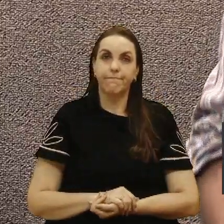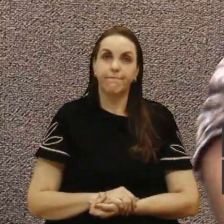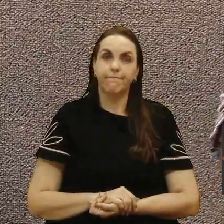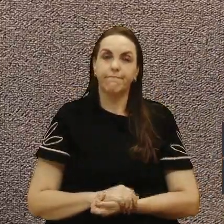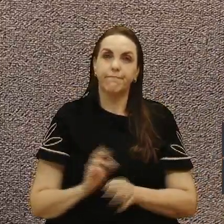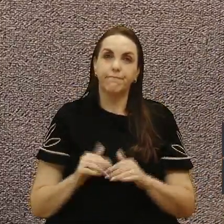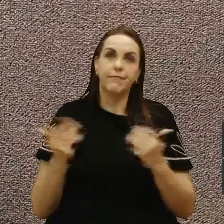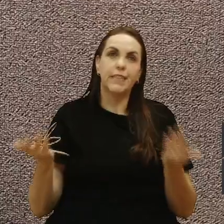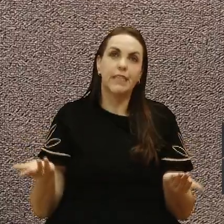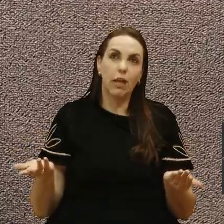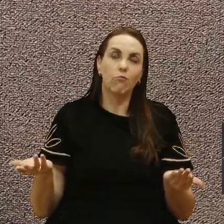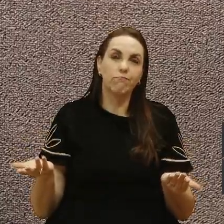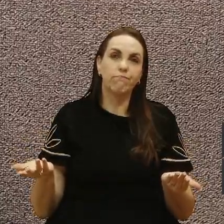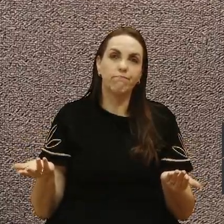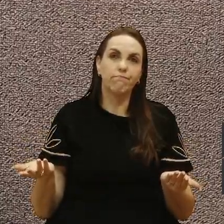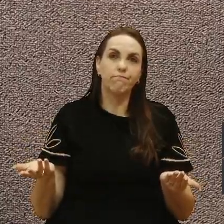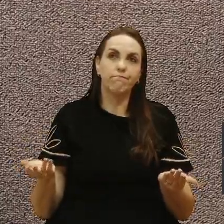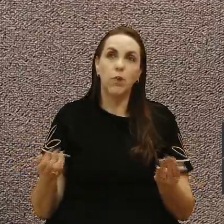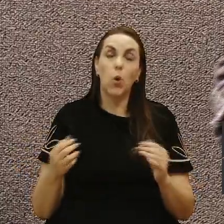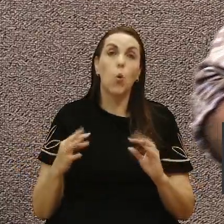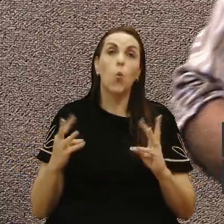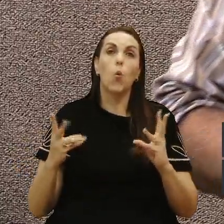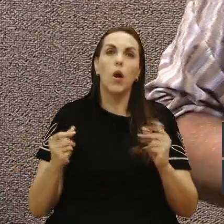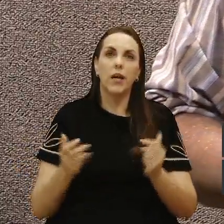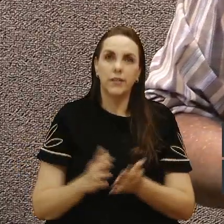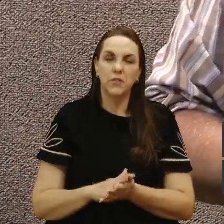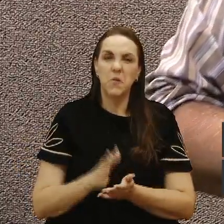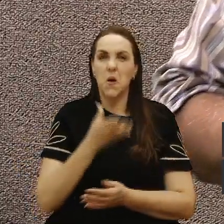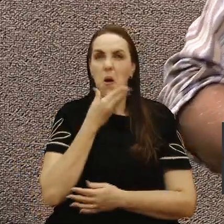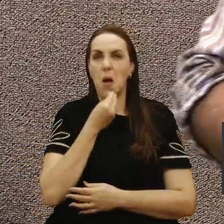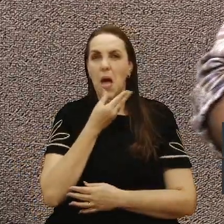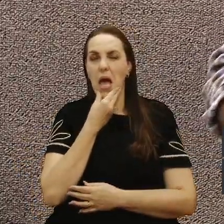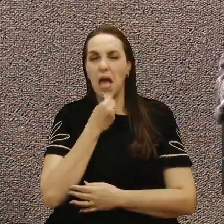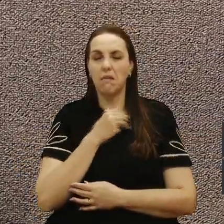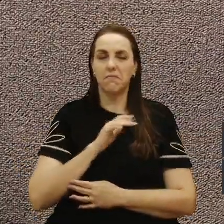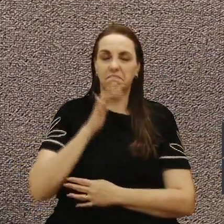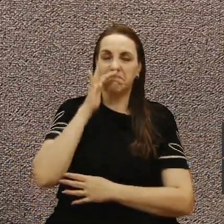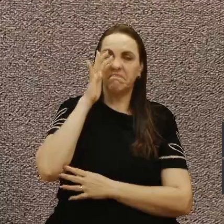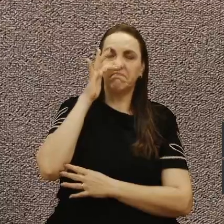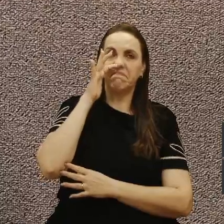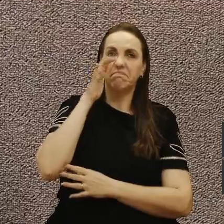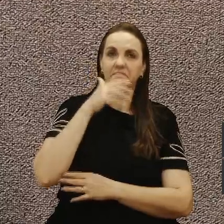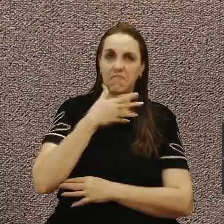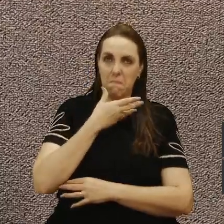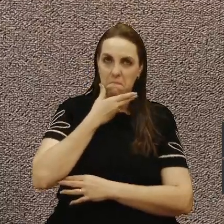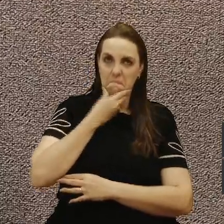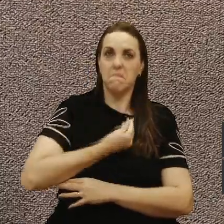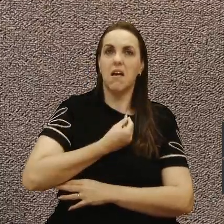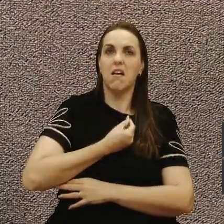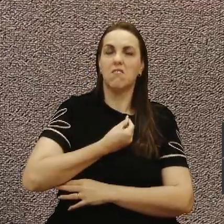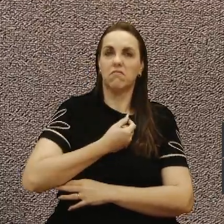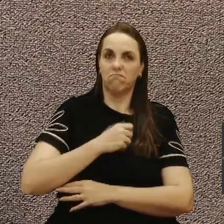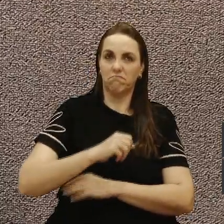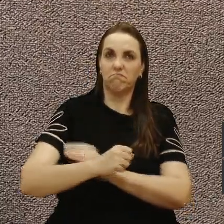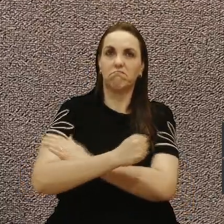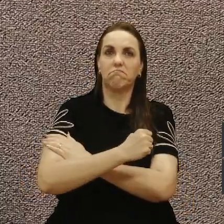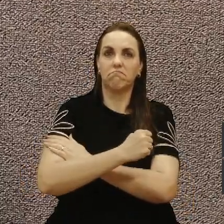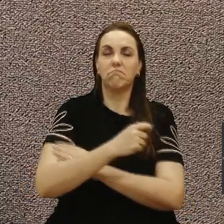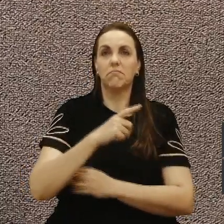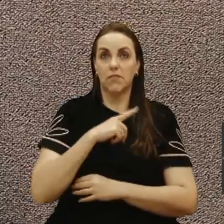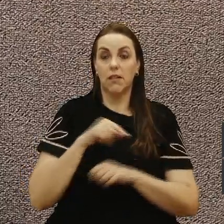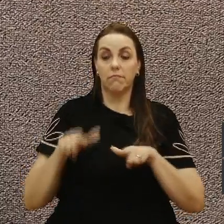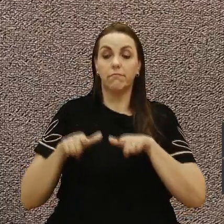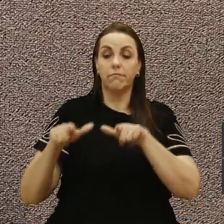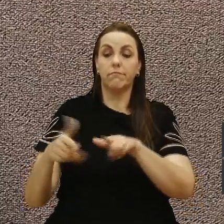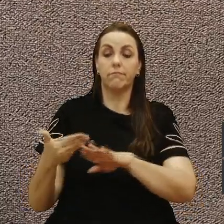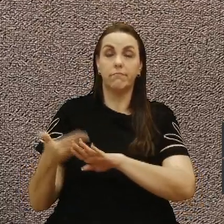Então, quantos mil homens metidos a machos, Metidos a machos, tem medida protetiva no Rio Grande do